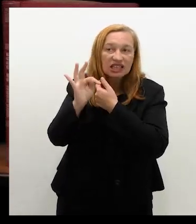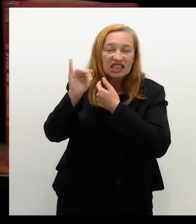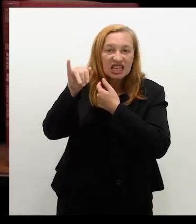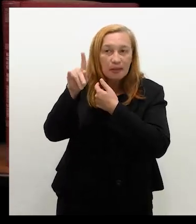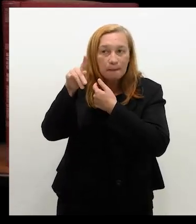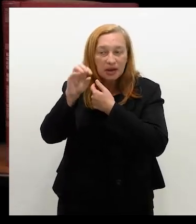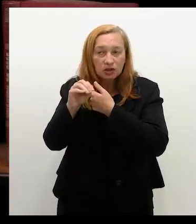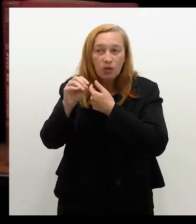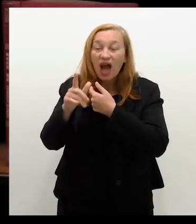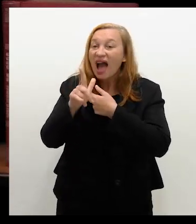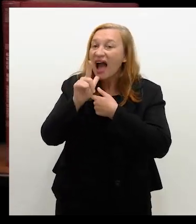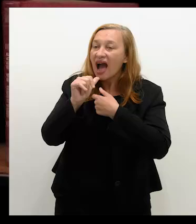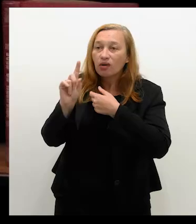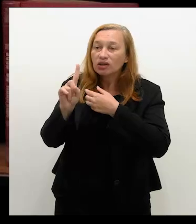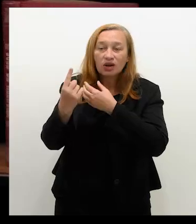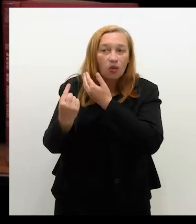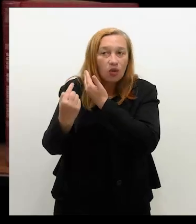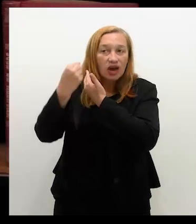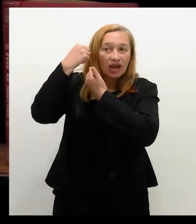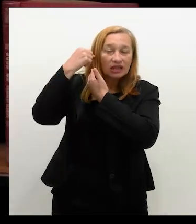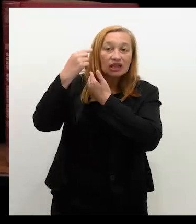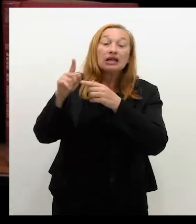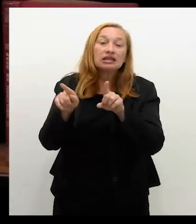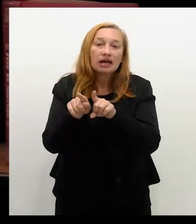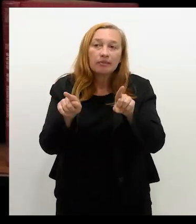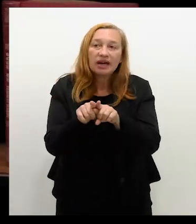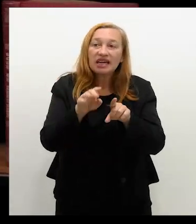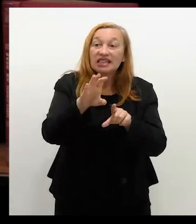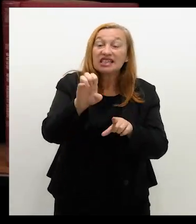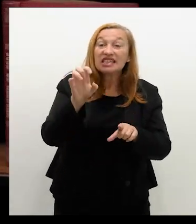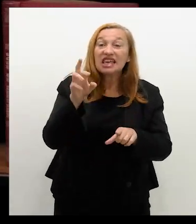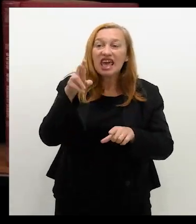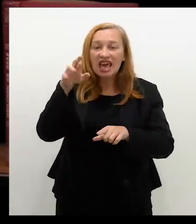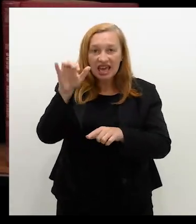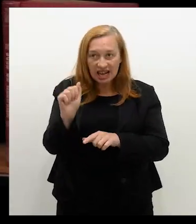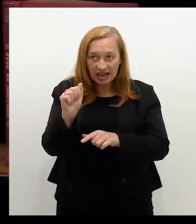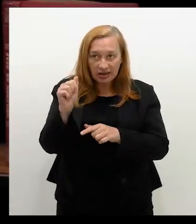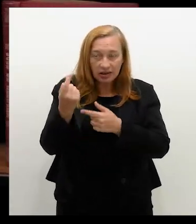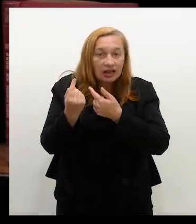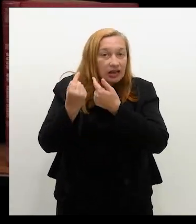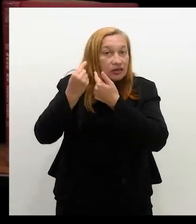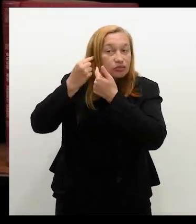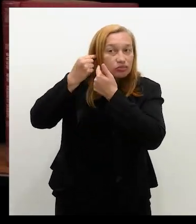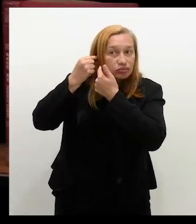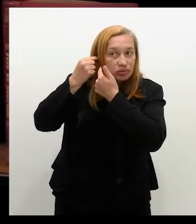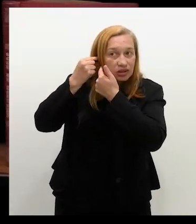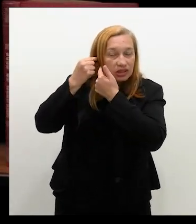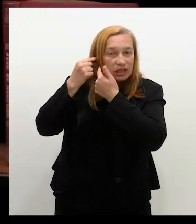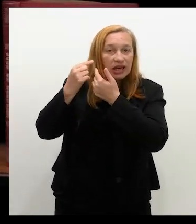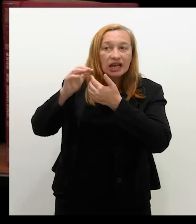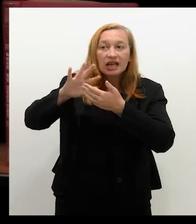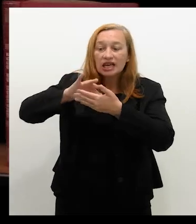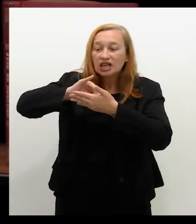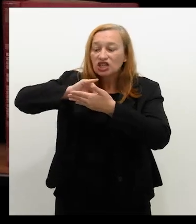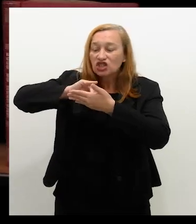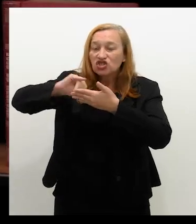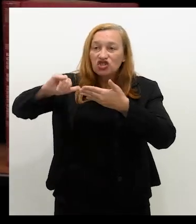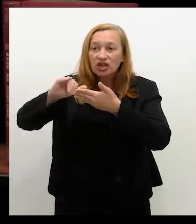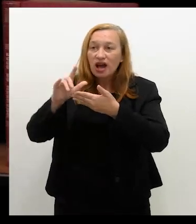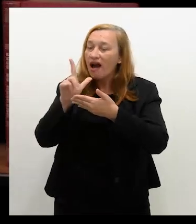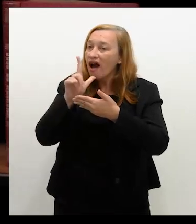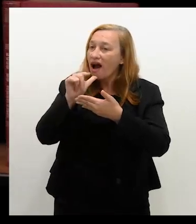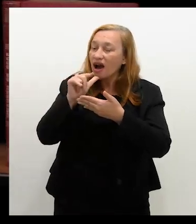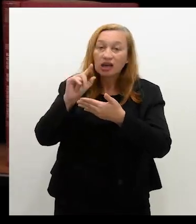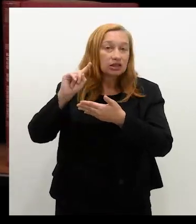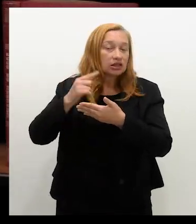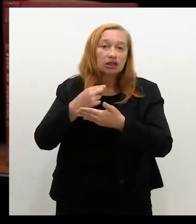que a água não entre. A cera, ali o cerume ele é hidrofóbico, ele faz com que a água seja repelida. Então, não ficar tirando